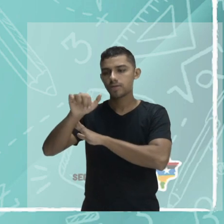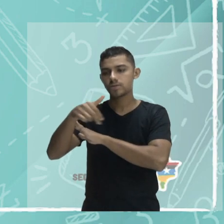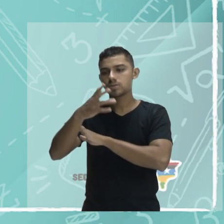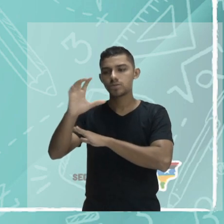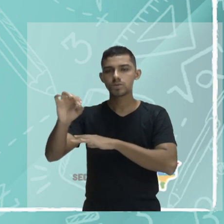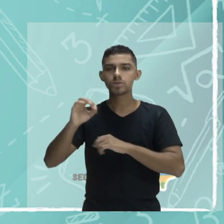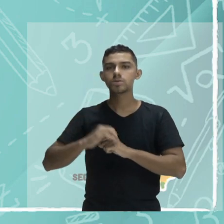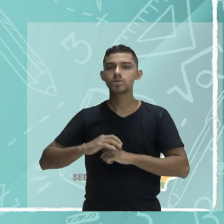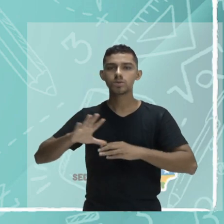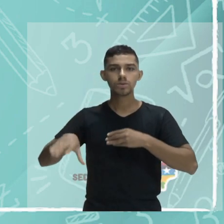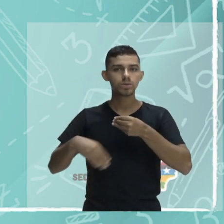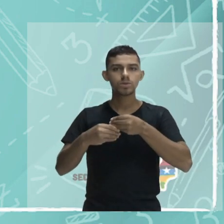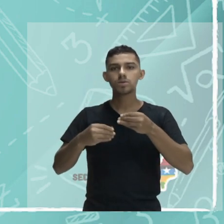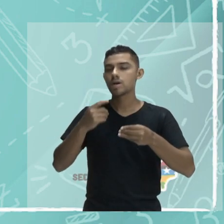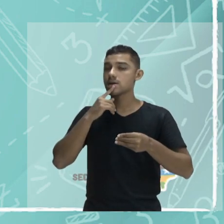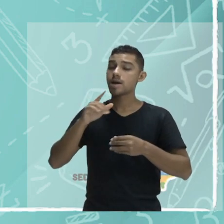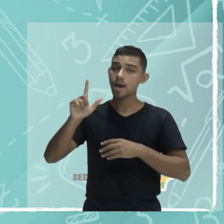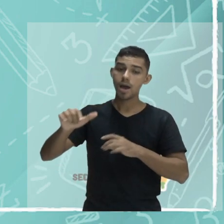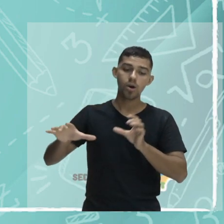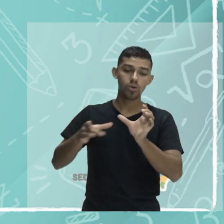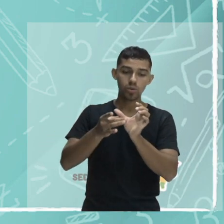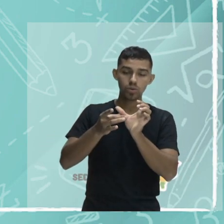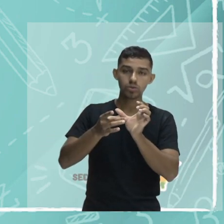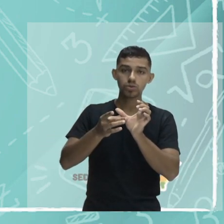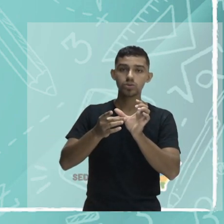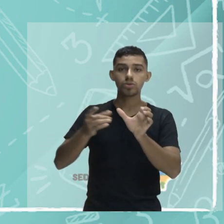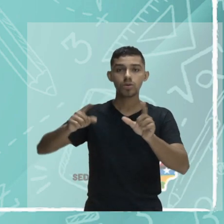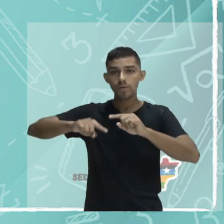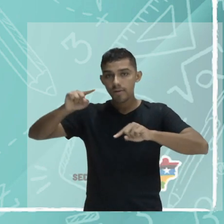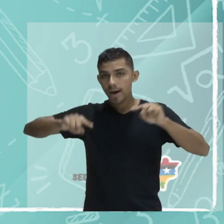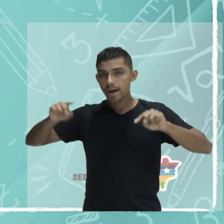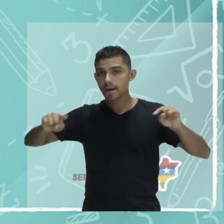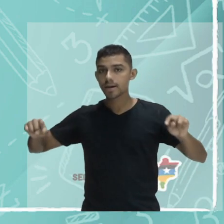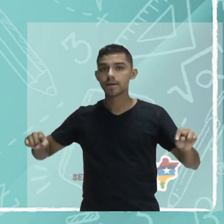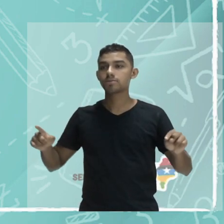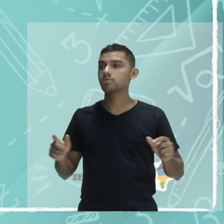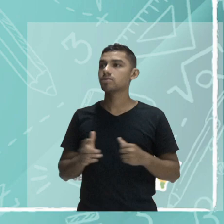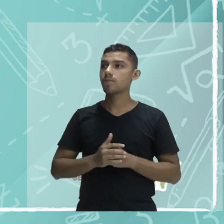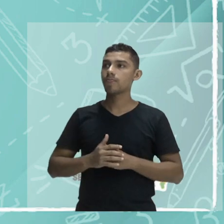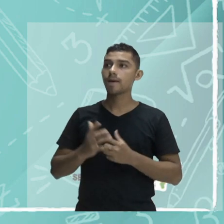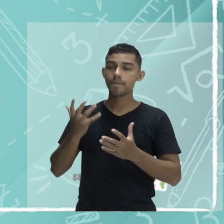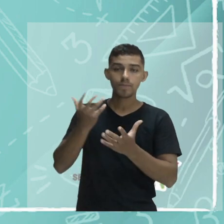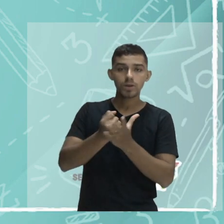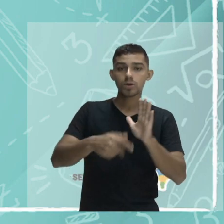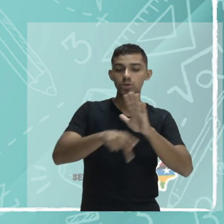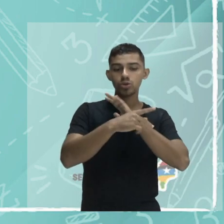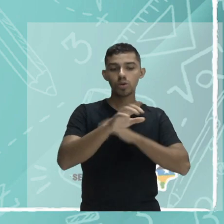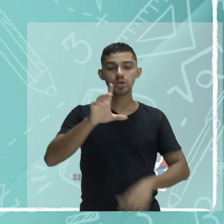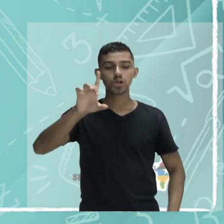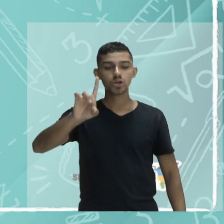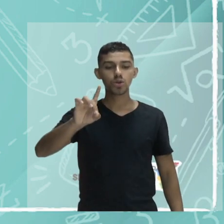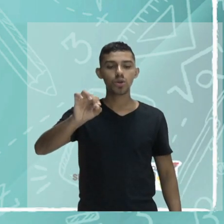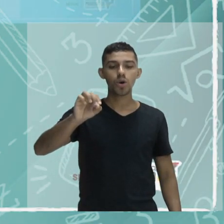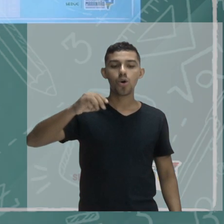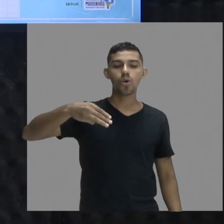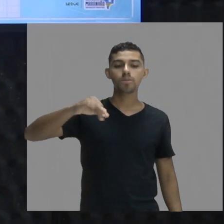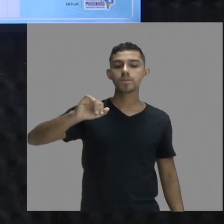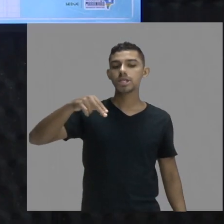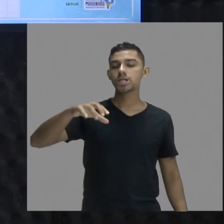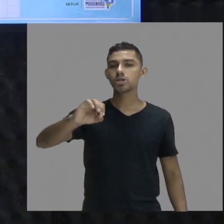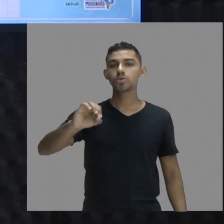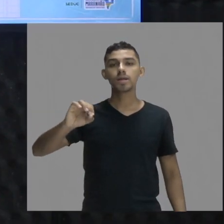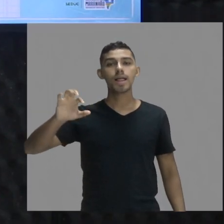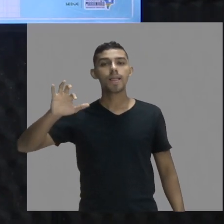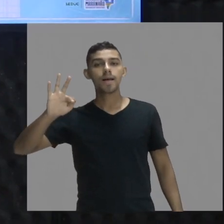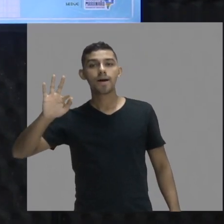ressaltar aqui, ó. Esse conjunto das variáveis independentes, elas recebem o nome de domínio da função. O